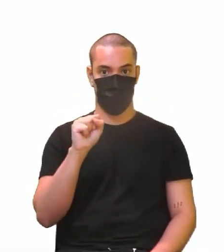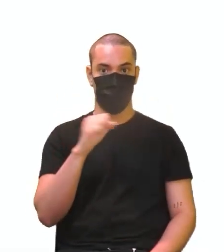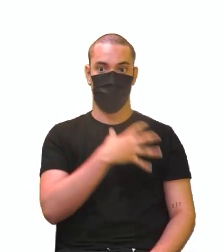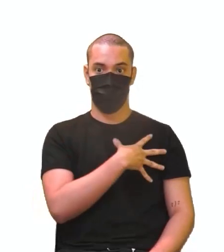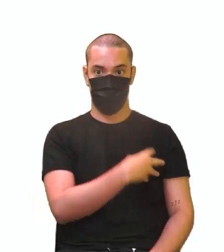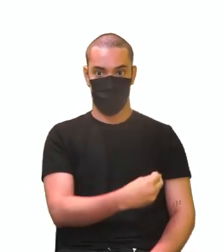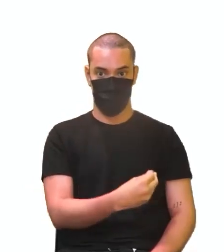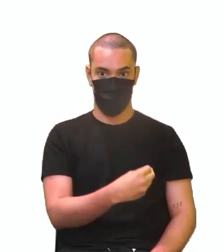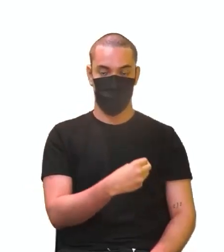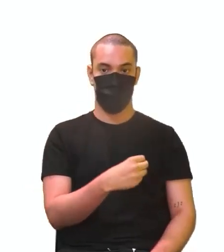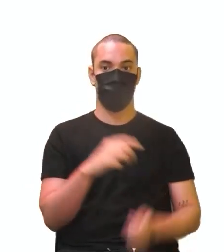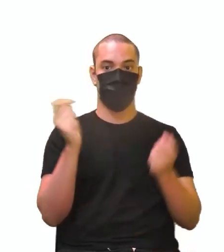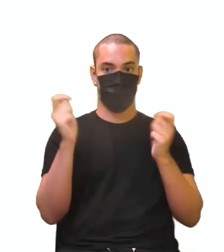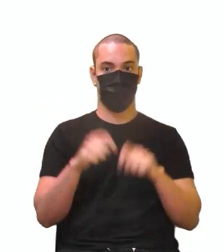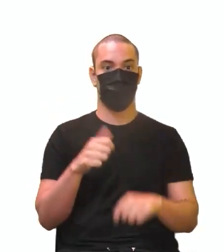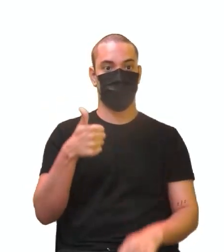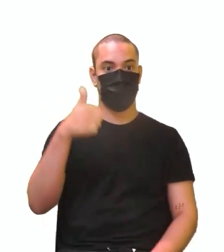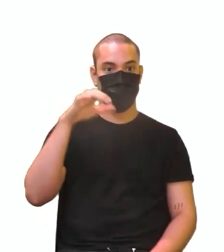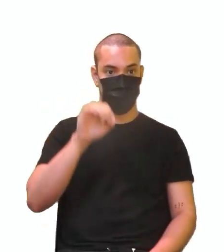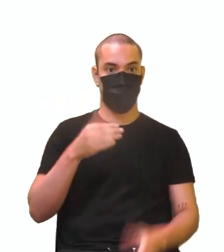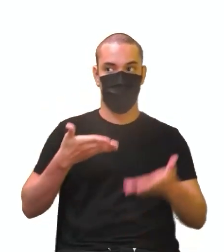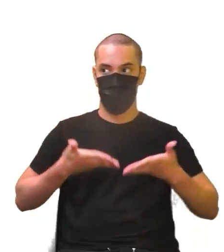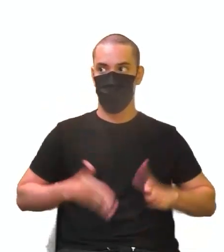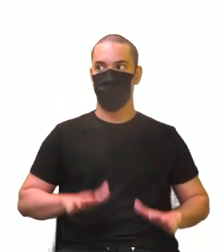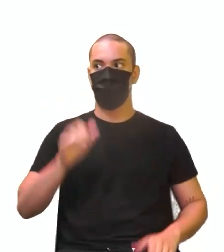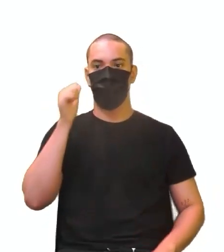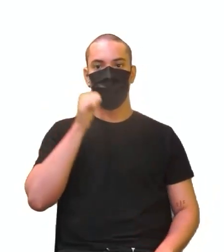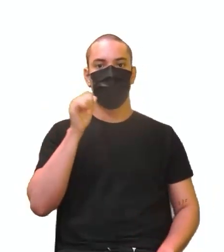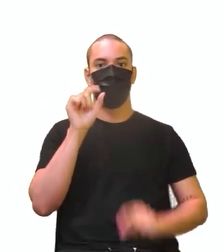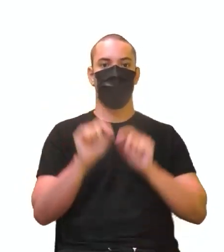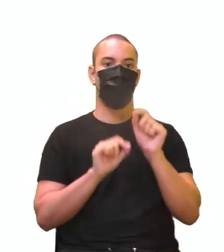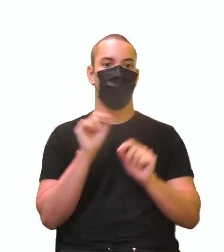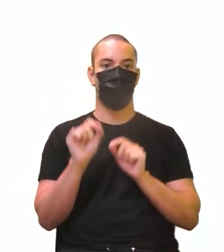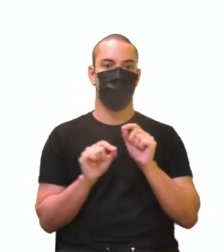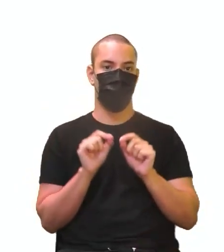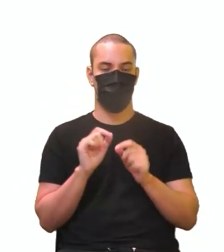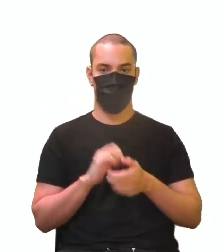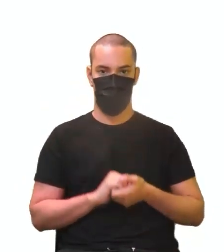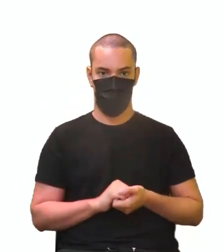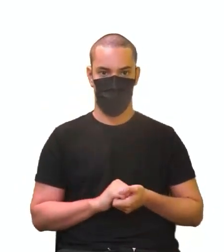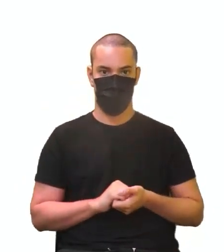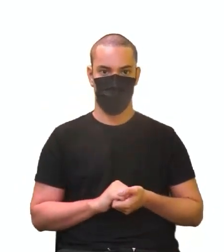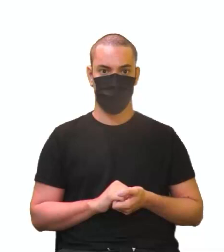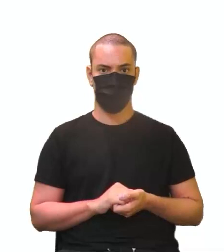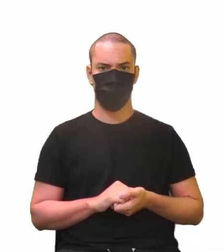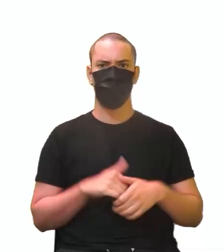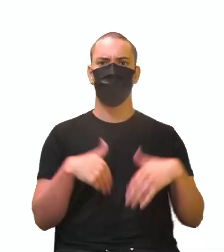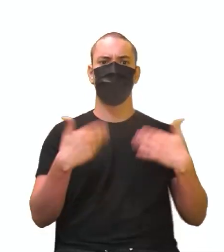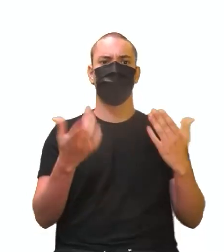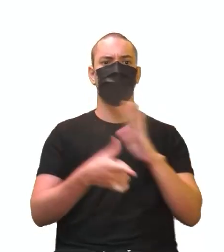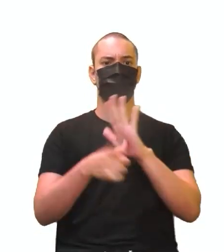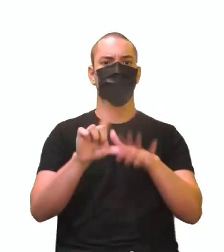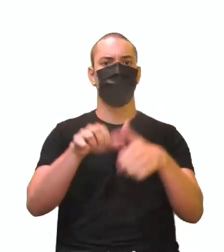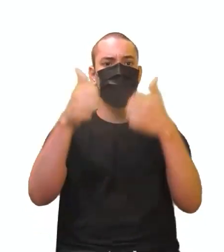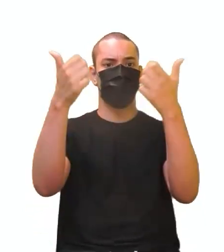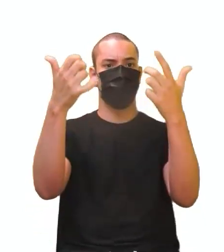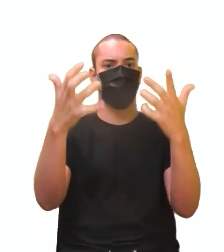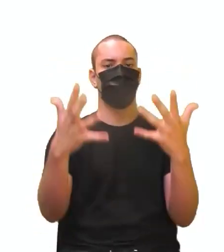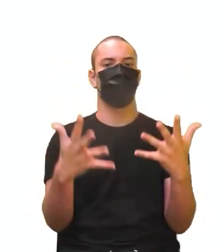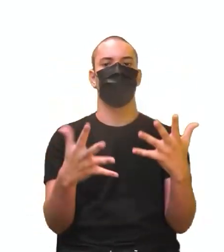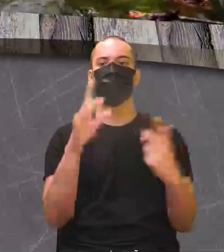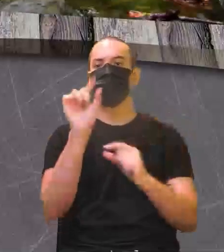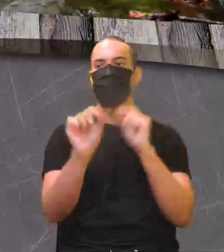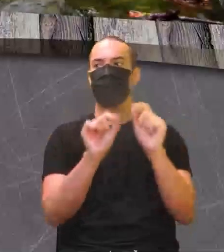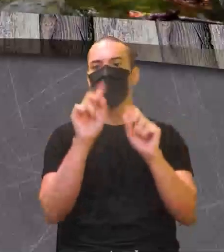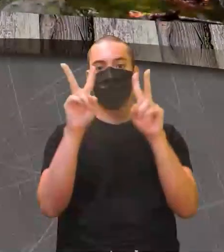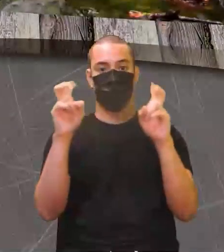probabilidade de o 10º filho ser mulher é... Galera, o que é que nós iniciamos, né, quando nós estamos